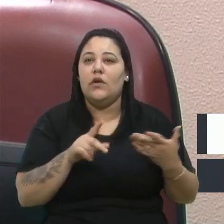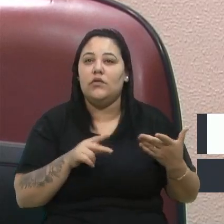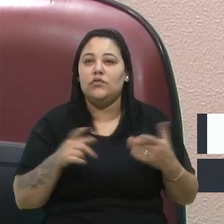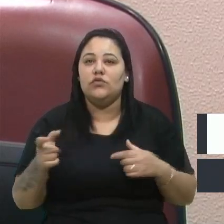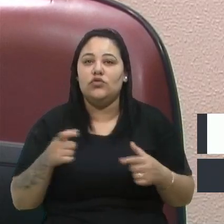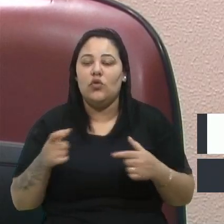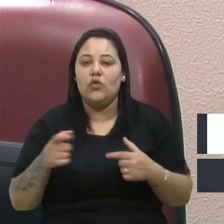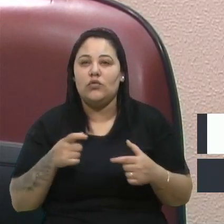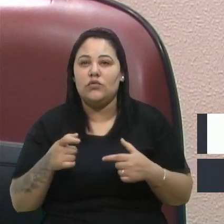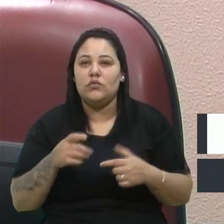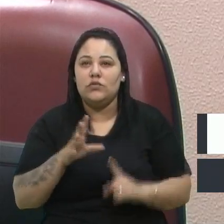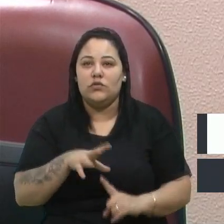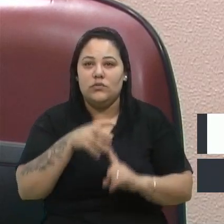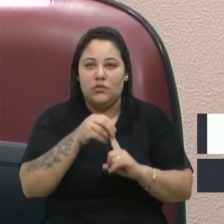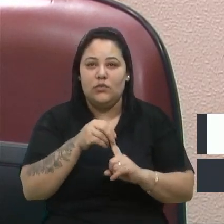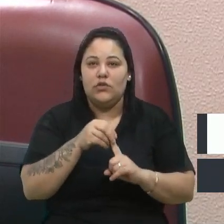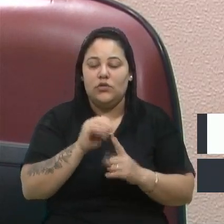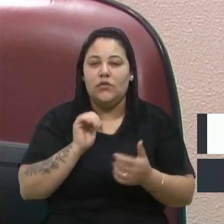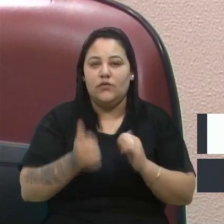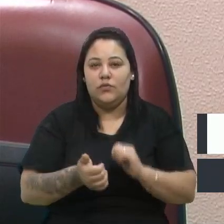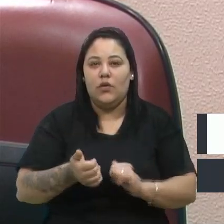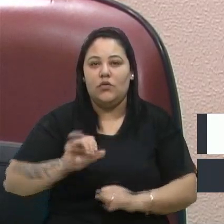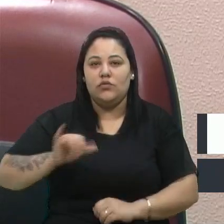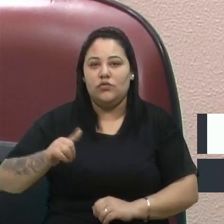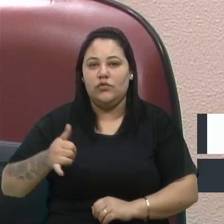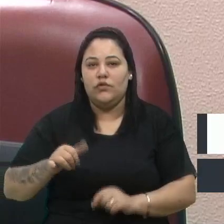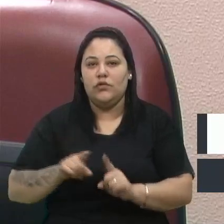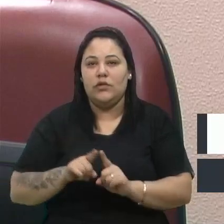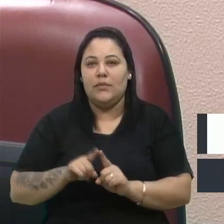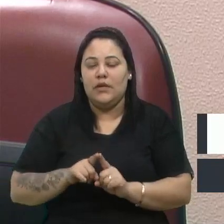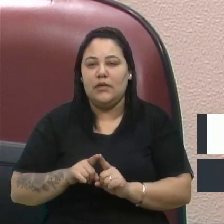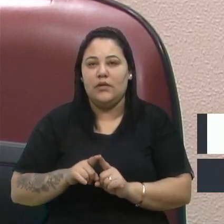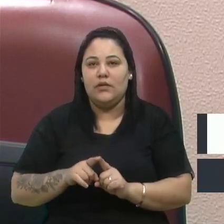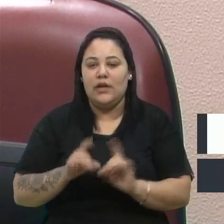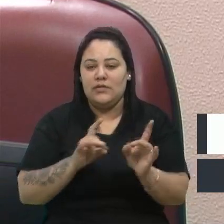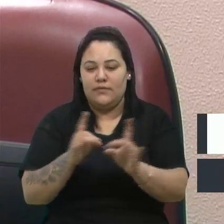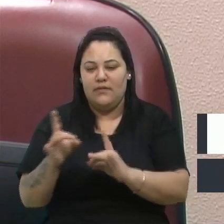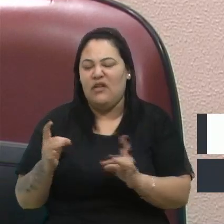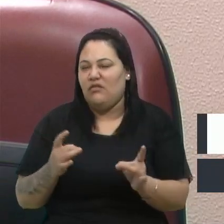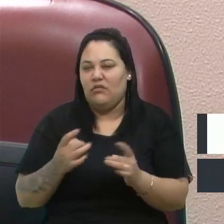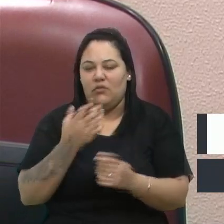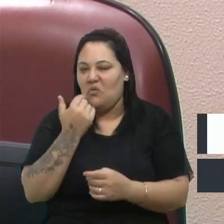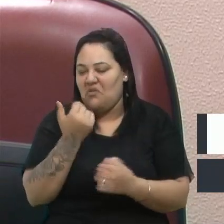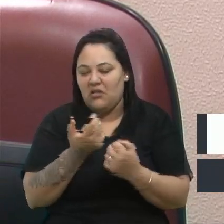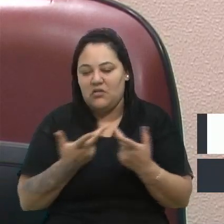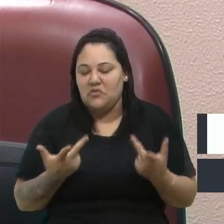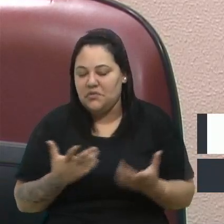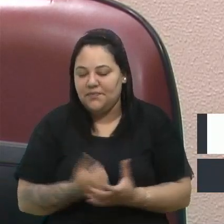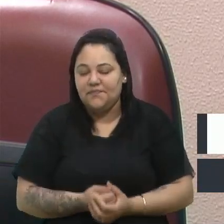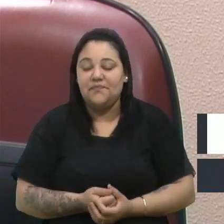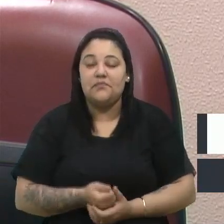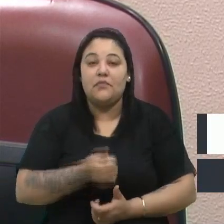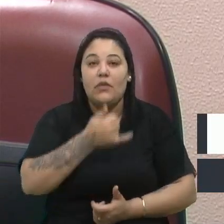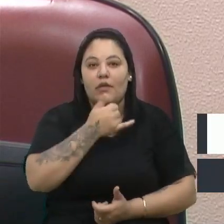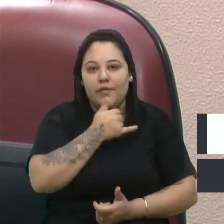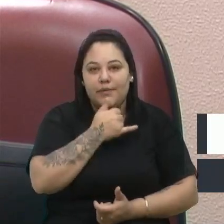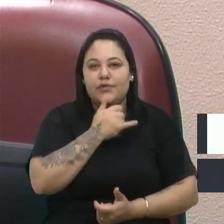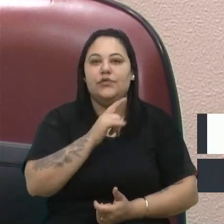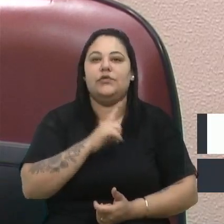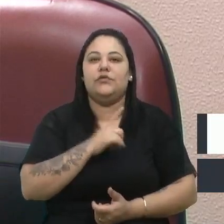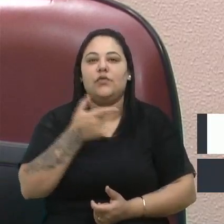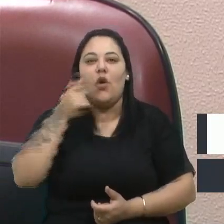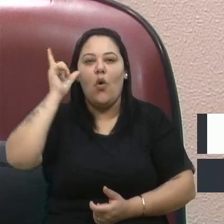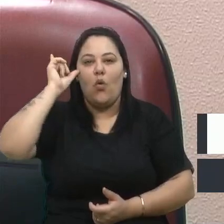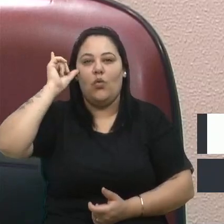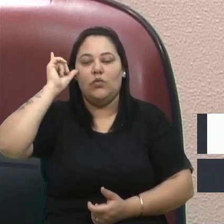Clube Juventude. Ela faz parte, né, do pessoal ali da Copa, enfim. E, infelizmente, tivemos uma notícia ontem